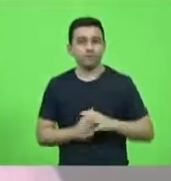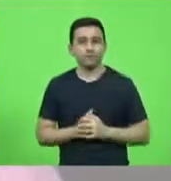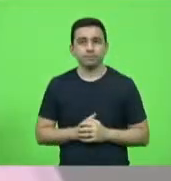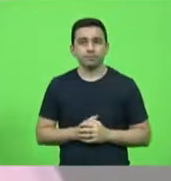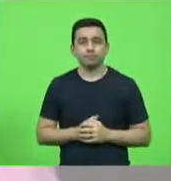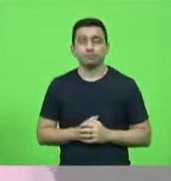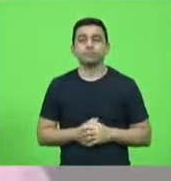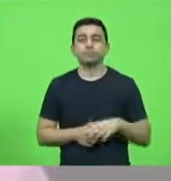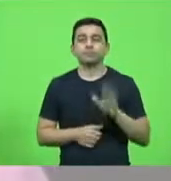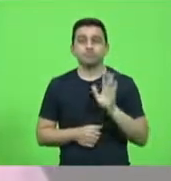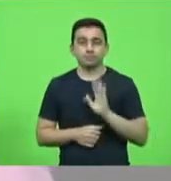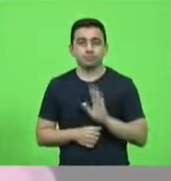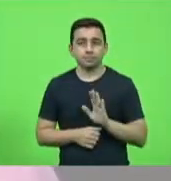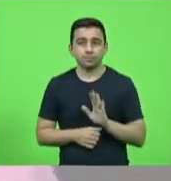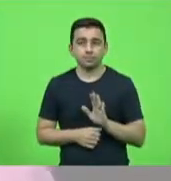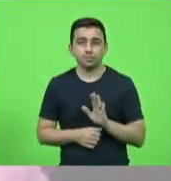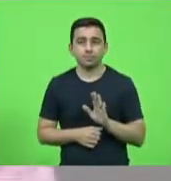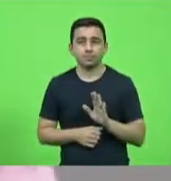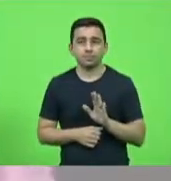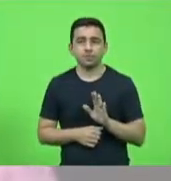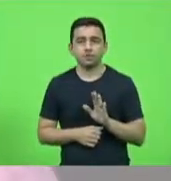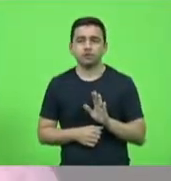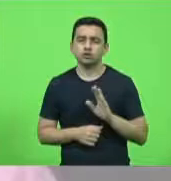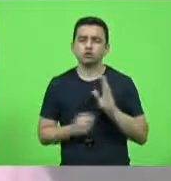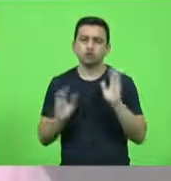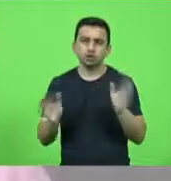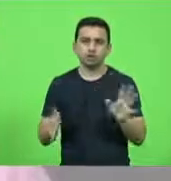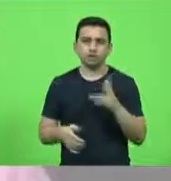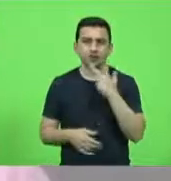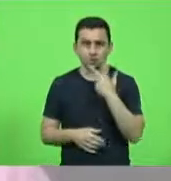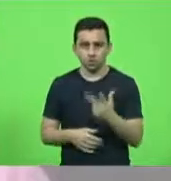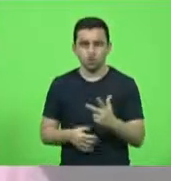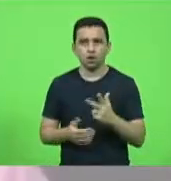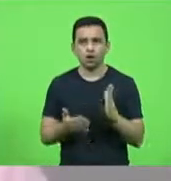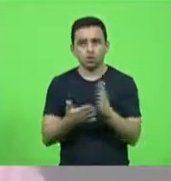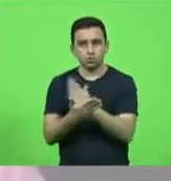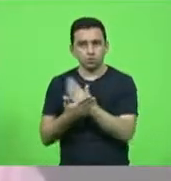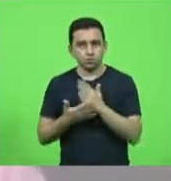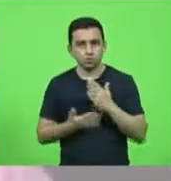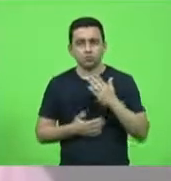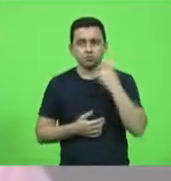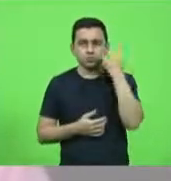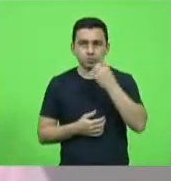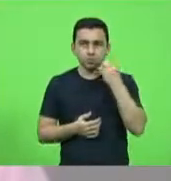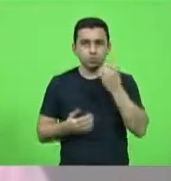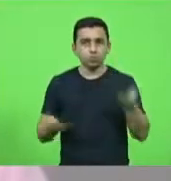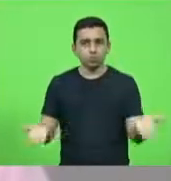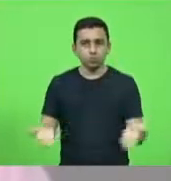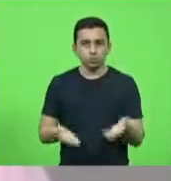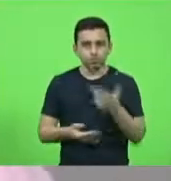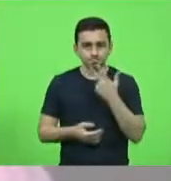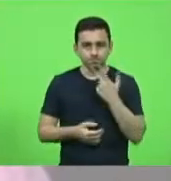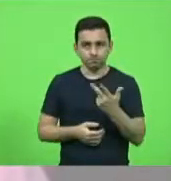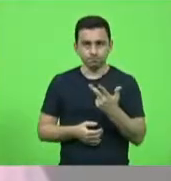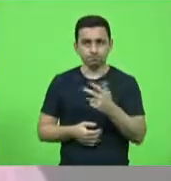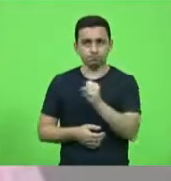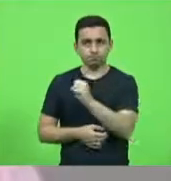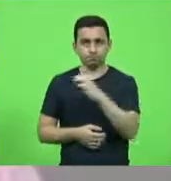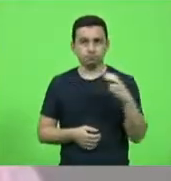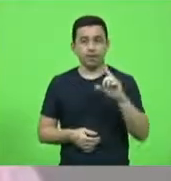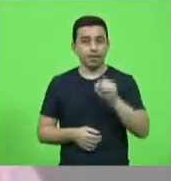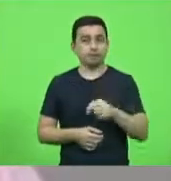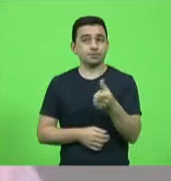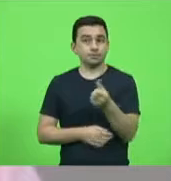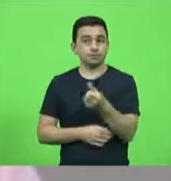Mas, como já foi dito aí por alguns deputados no dia de hoje, Santa Catarina é o 6º estado